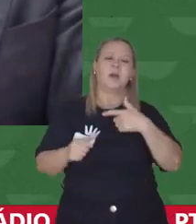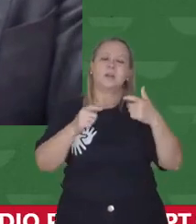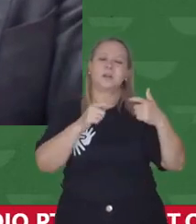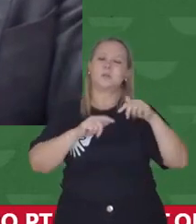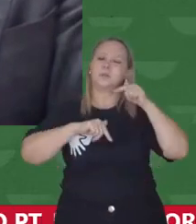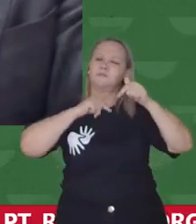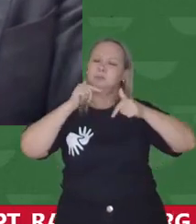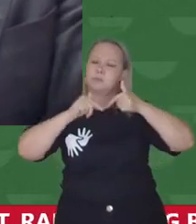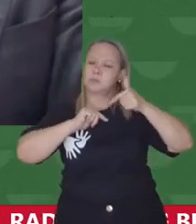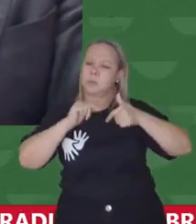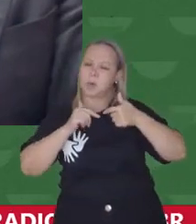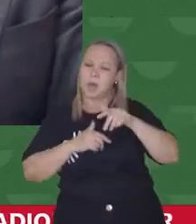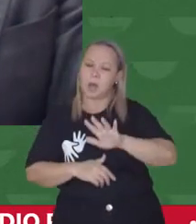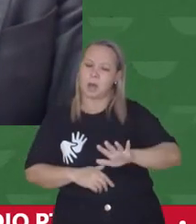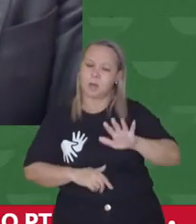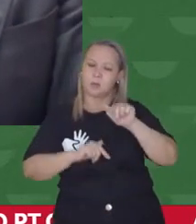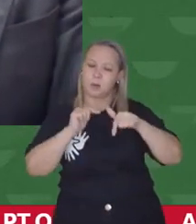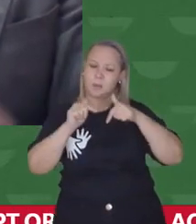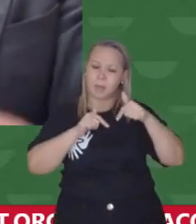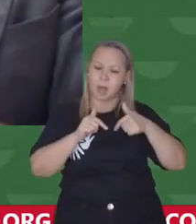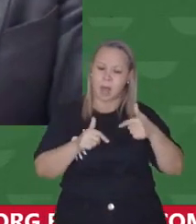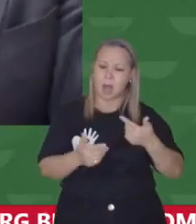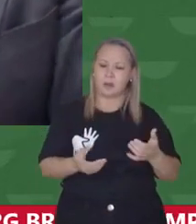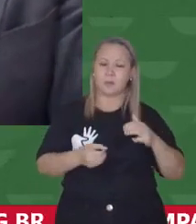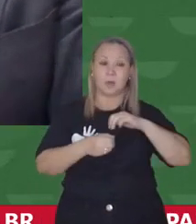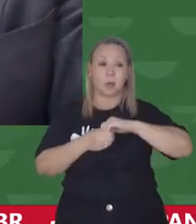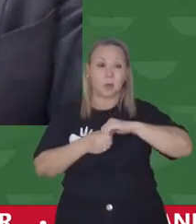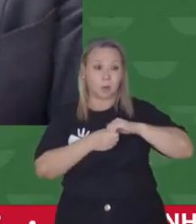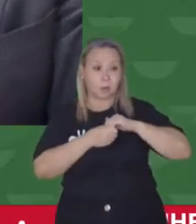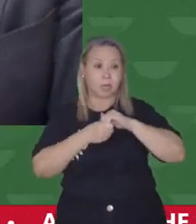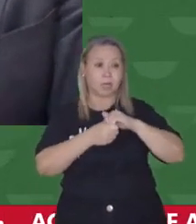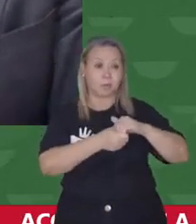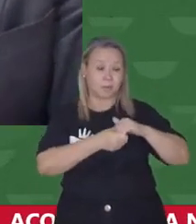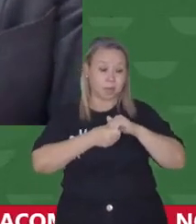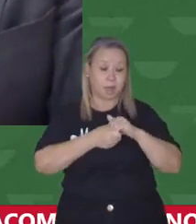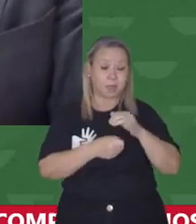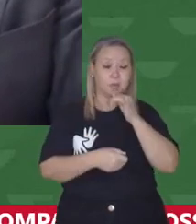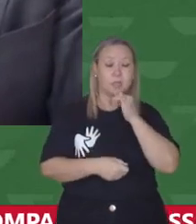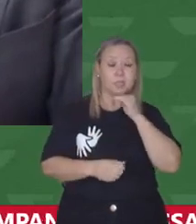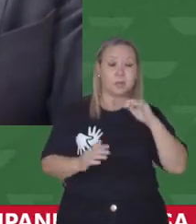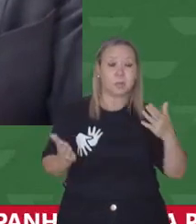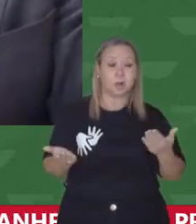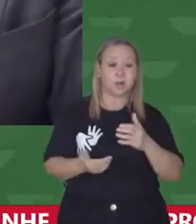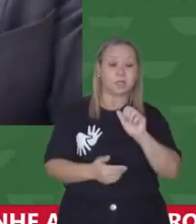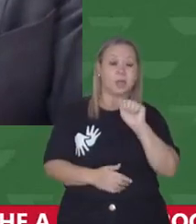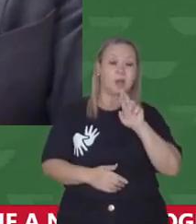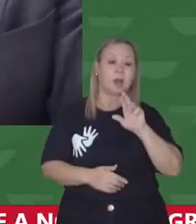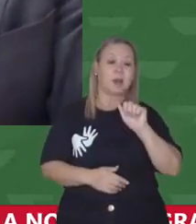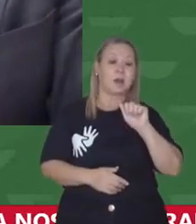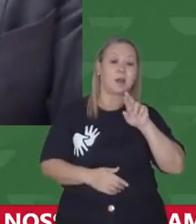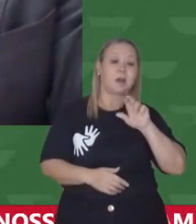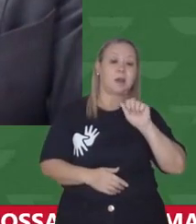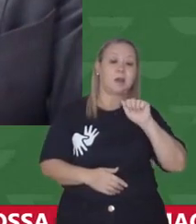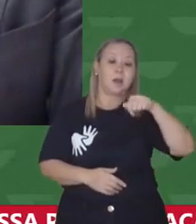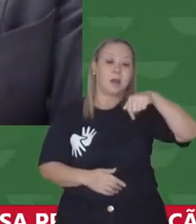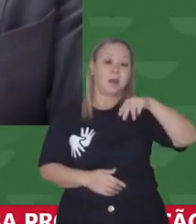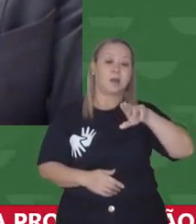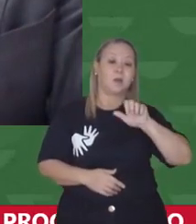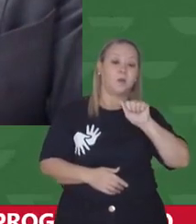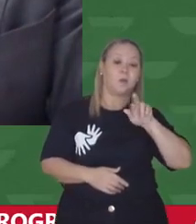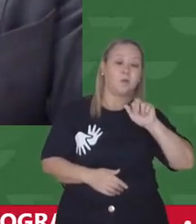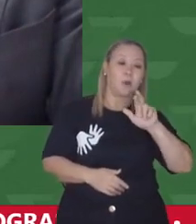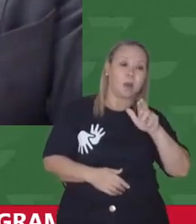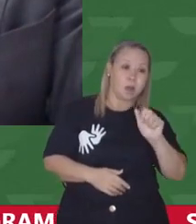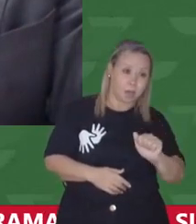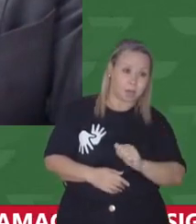trabalho, né, com o trabalho cooperativado. A gente tem um exemplo aqui agora de Araraquara, né, uma prefeitura do PT, do prefeito